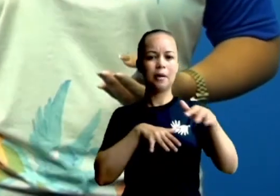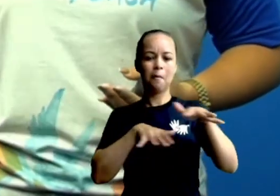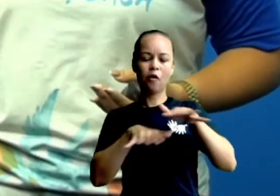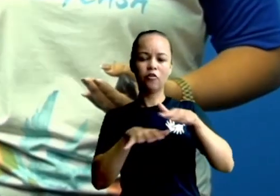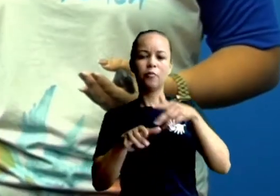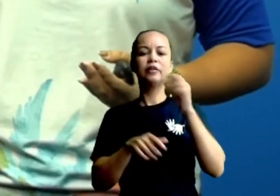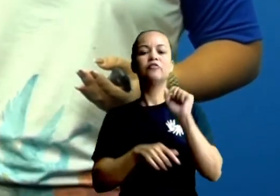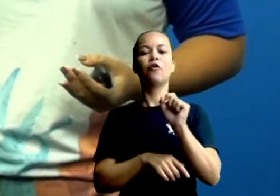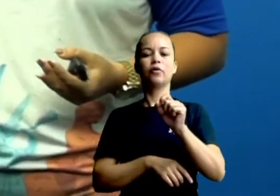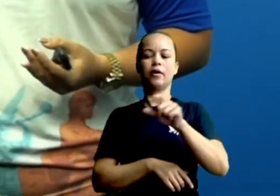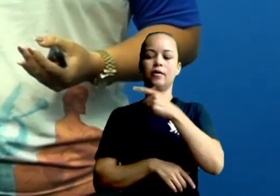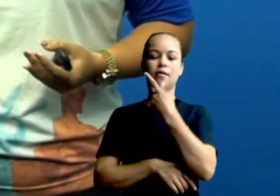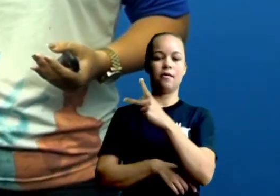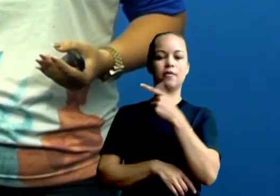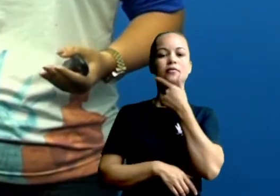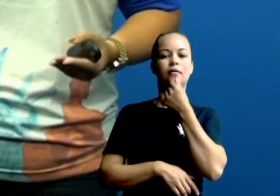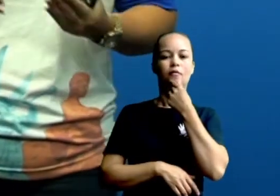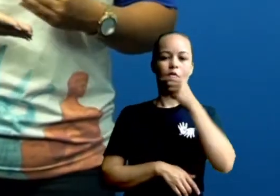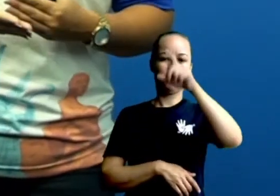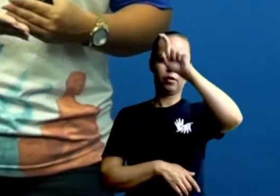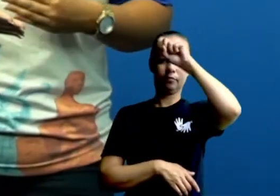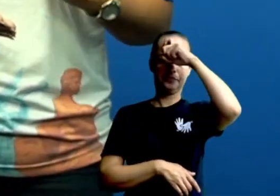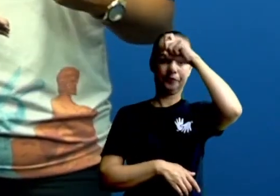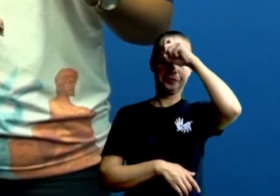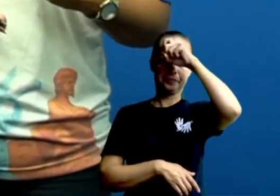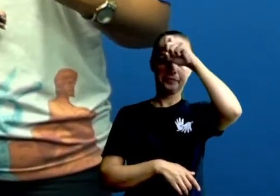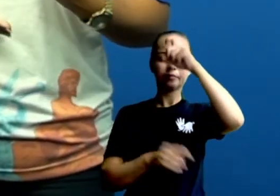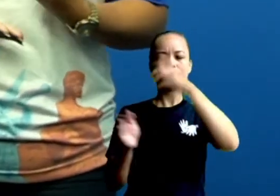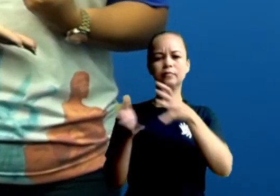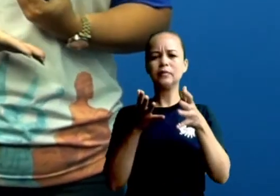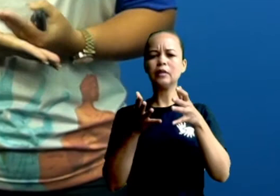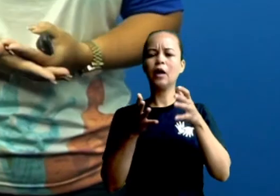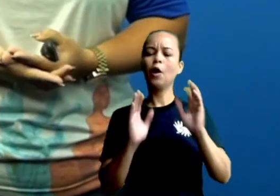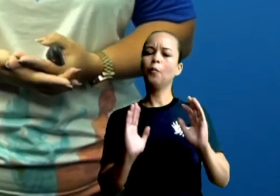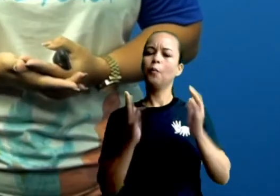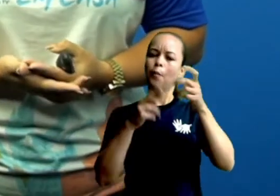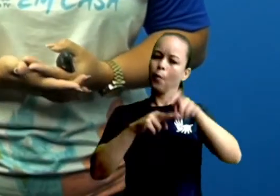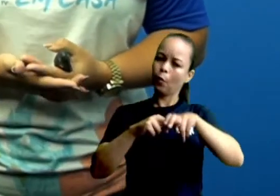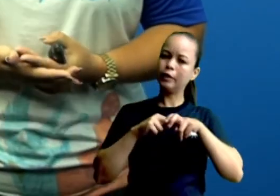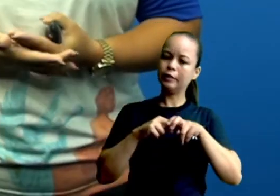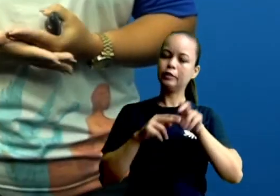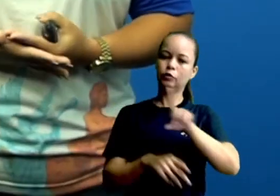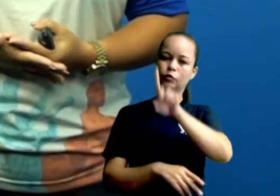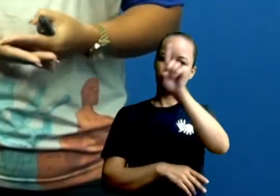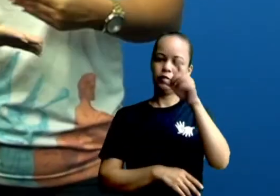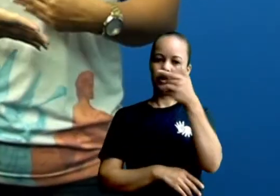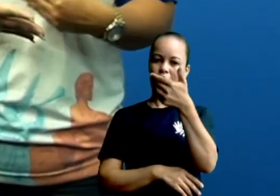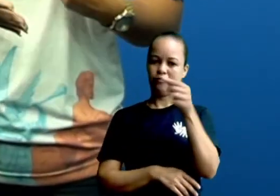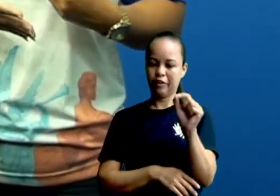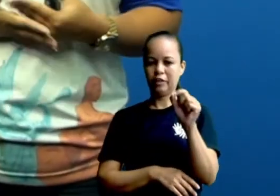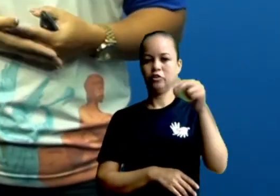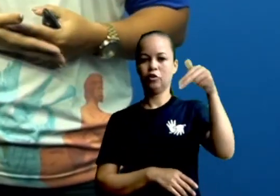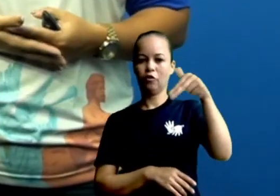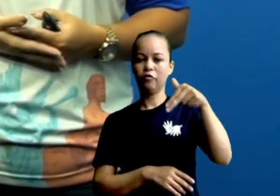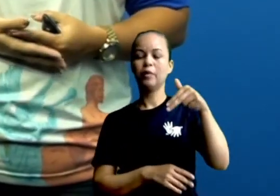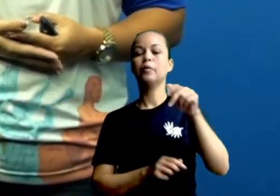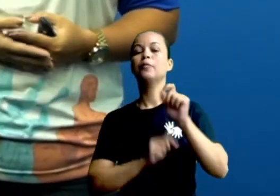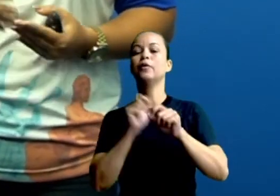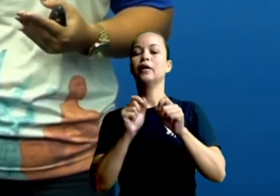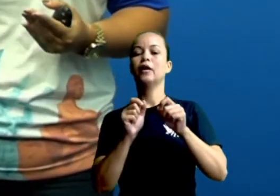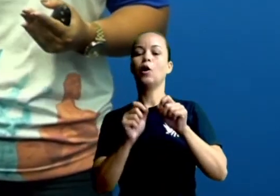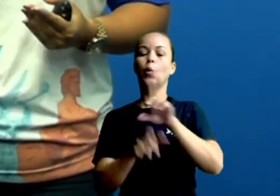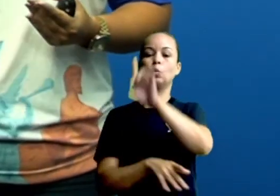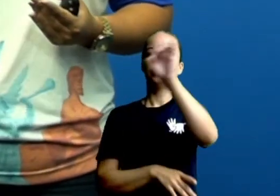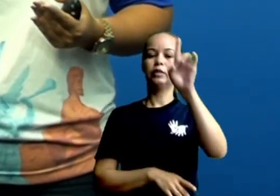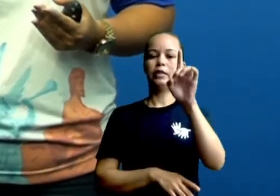quilombos foi Zumbi dos Palmares, certo? Então, por isso que é comemorado no dia 20, tá? De novembro, que foi o dia da morte de Zumbi.